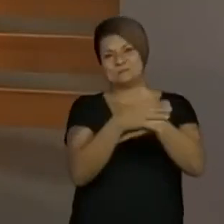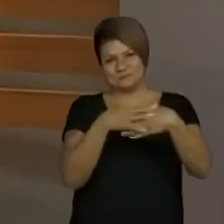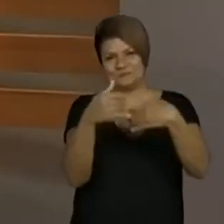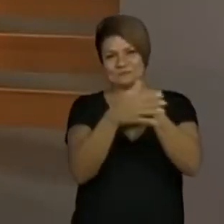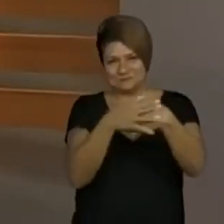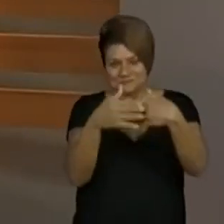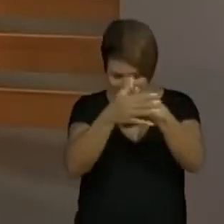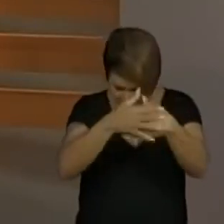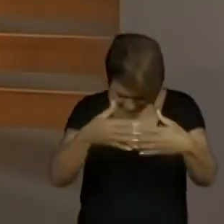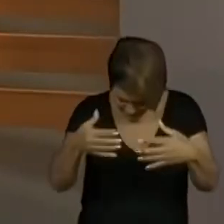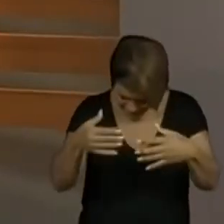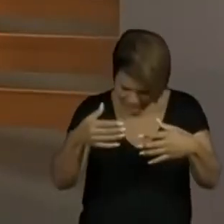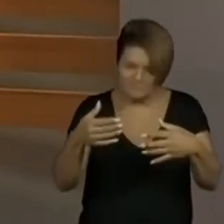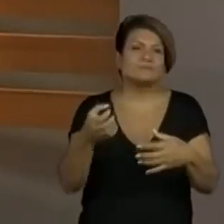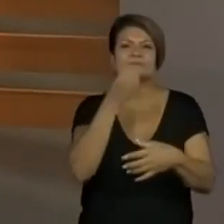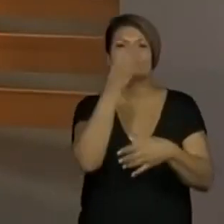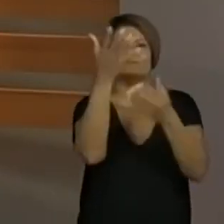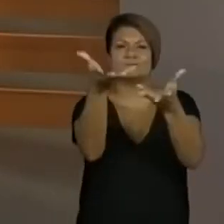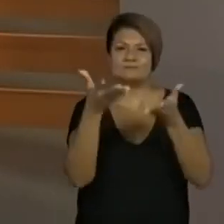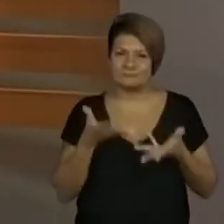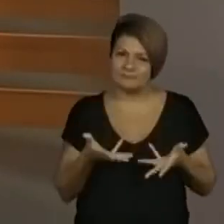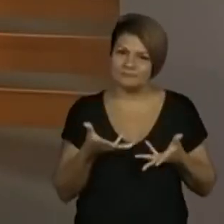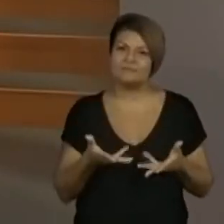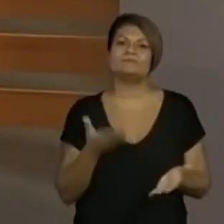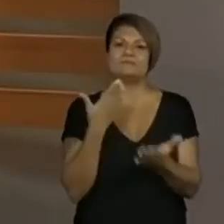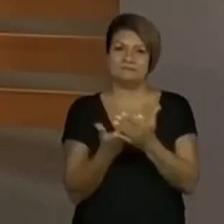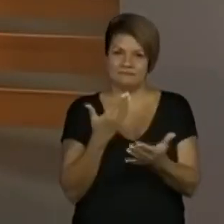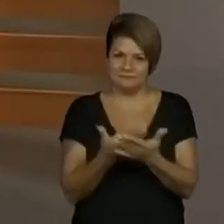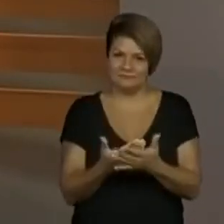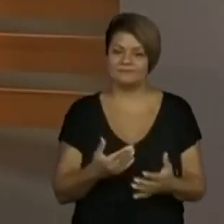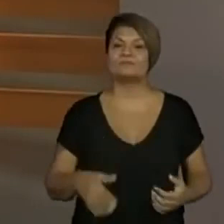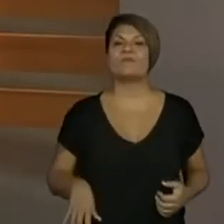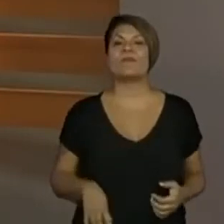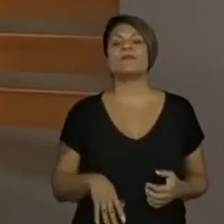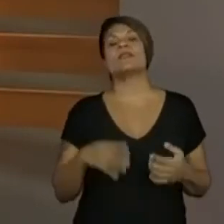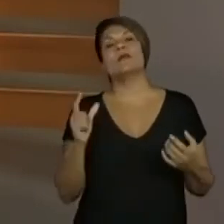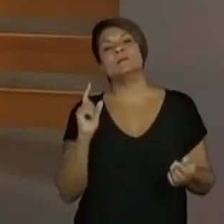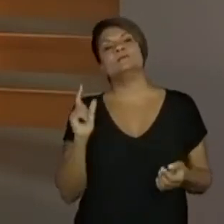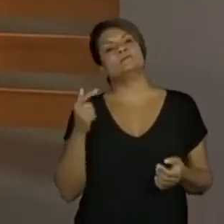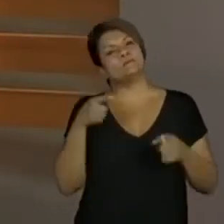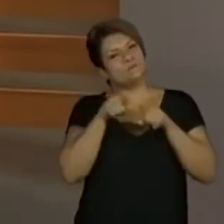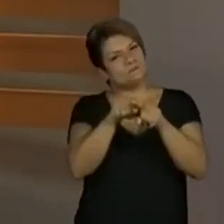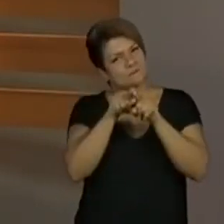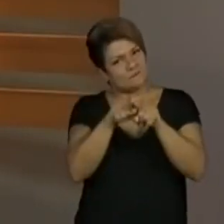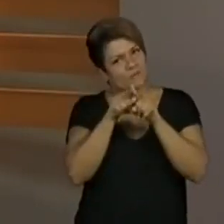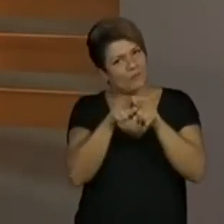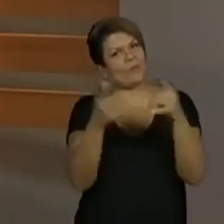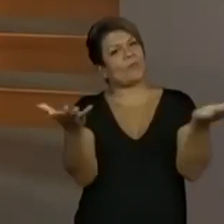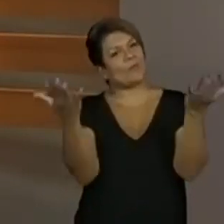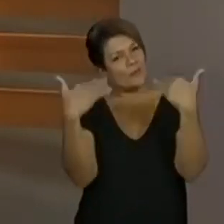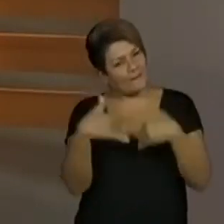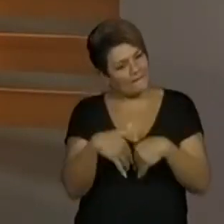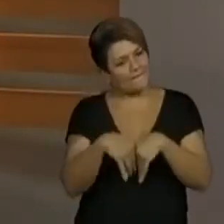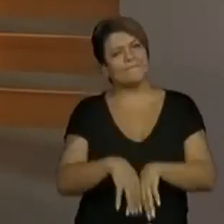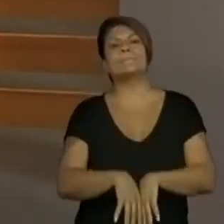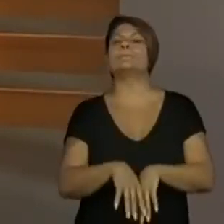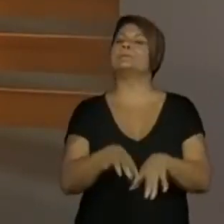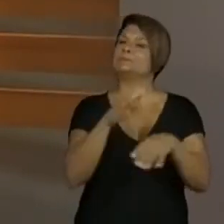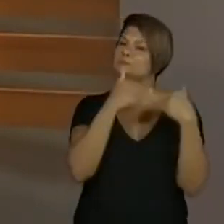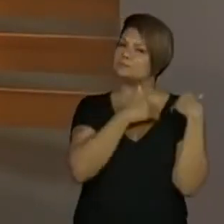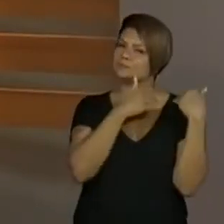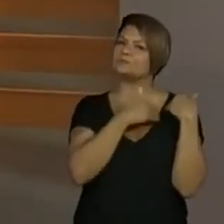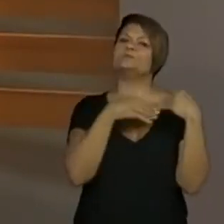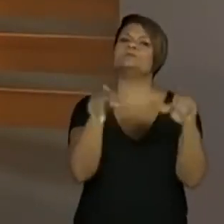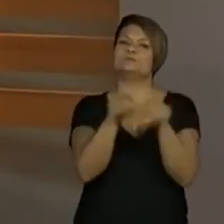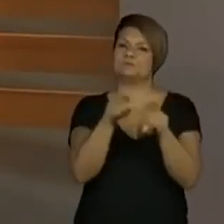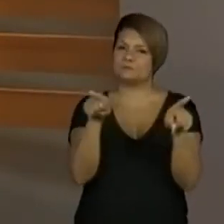estão acompanhando também, sejam bem-vindos à aula. Nossos parceiros, podem vir para a aula. Responsáveis também.